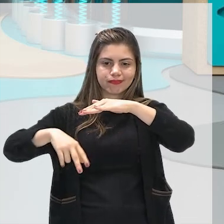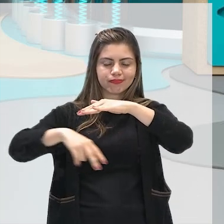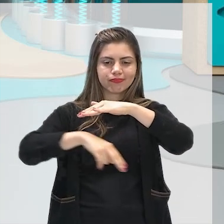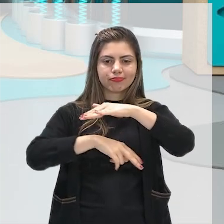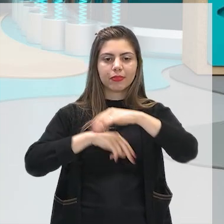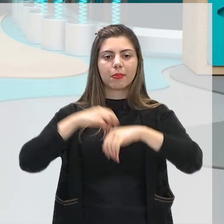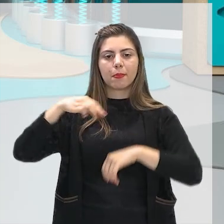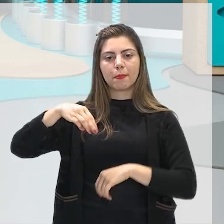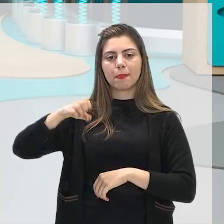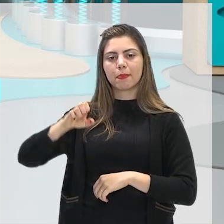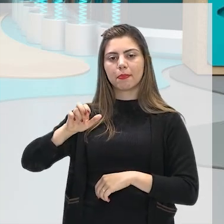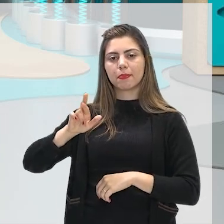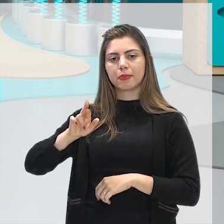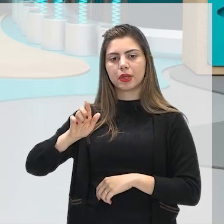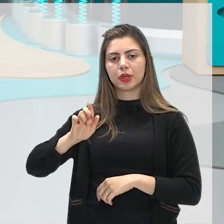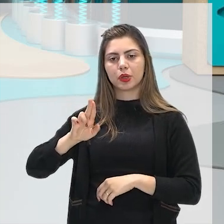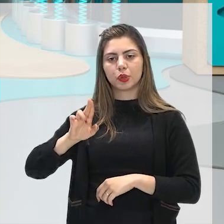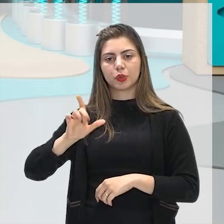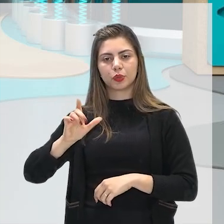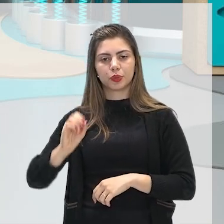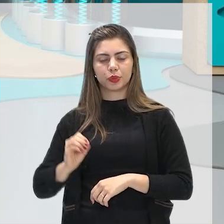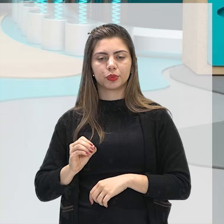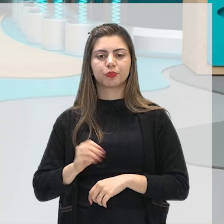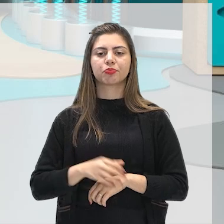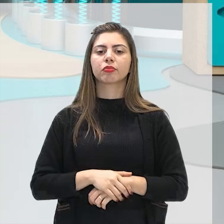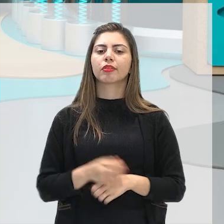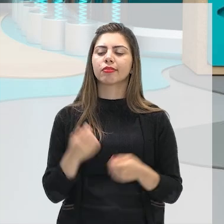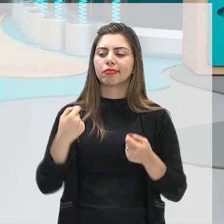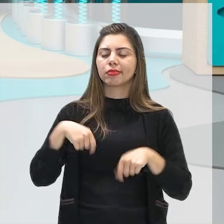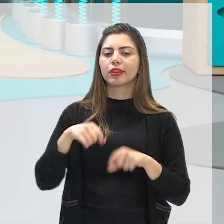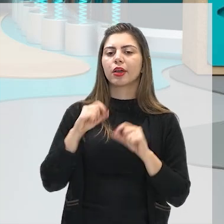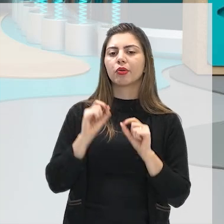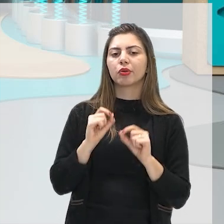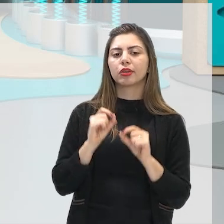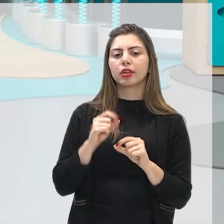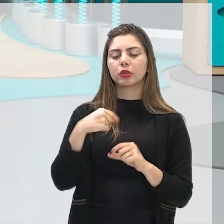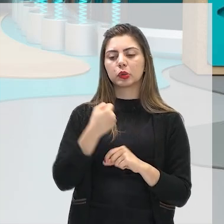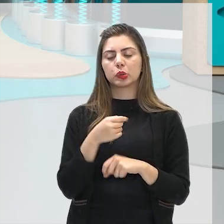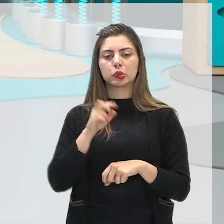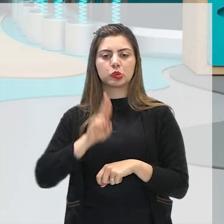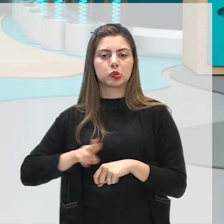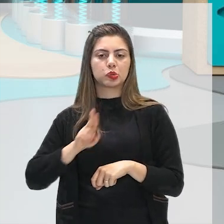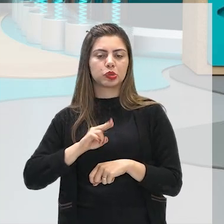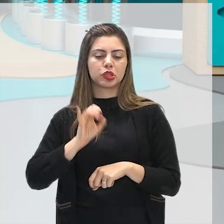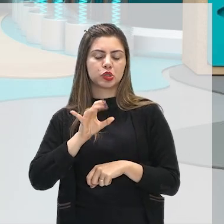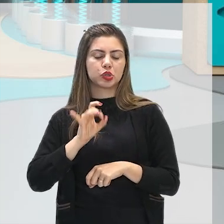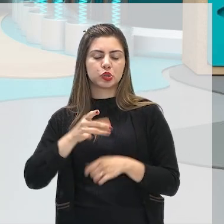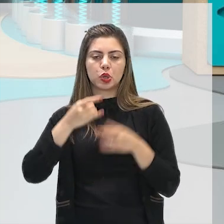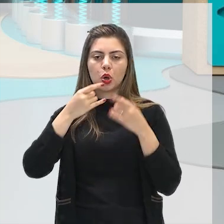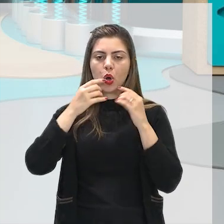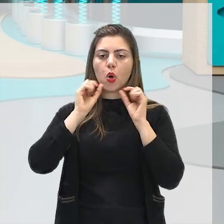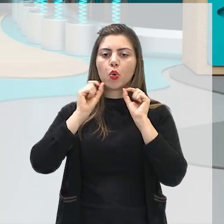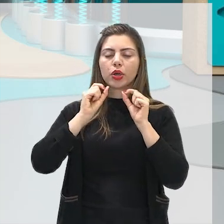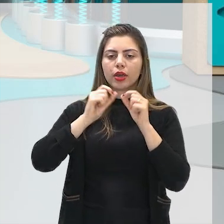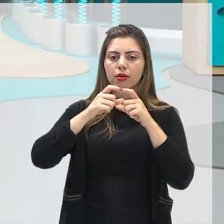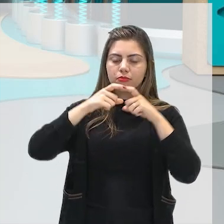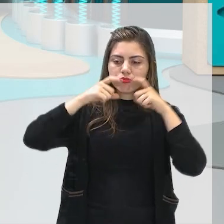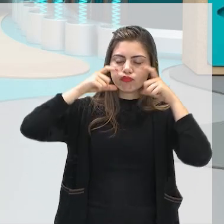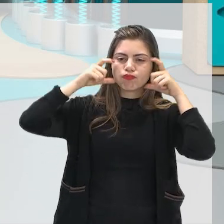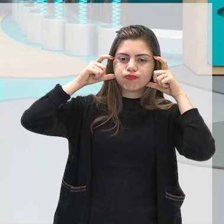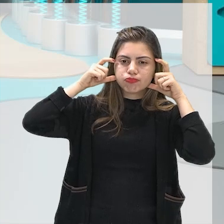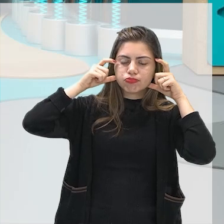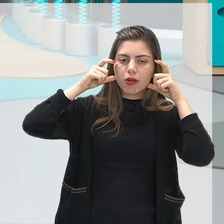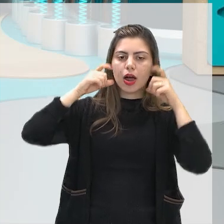ser feita de duas formas. De uma forma mais superficial, onde você vai utilizar somente a máscara e o snorkel, ou de uma forma